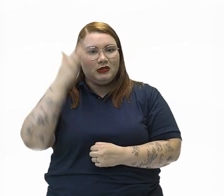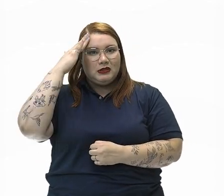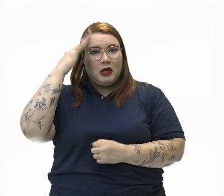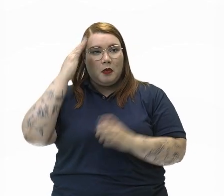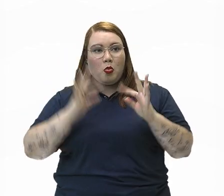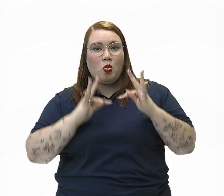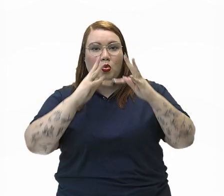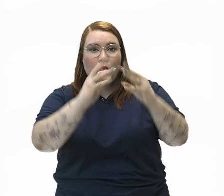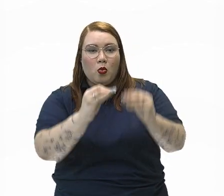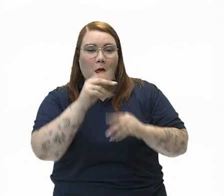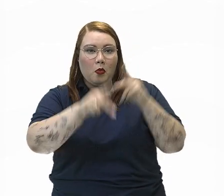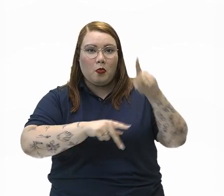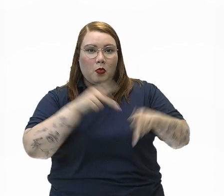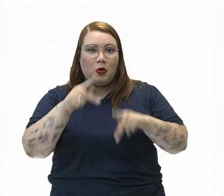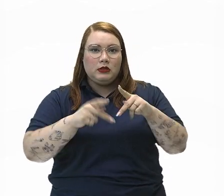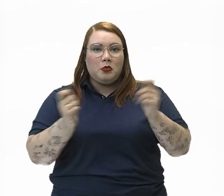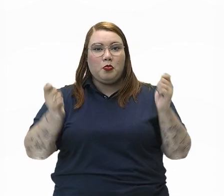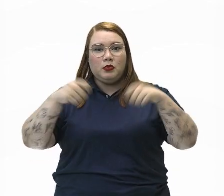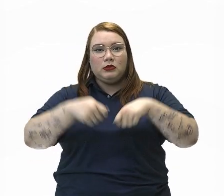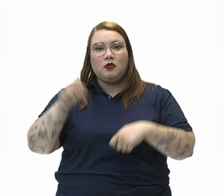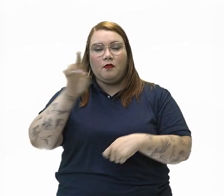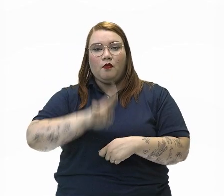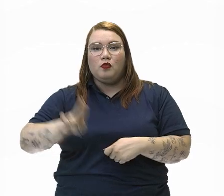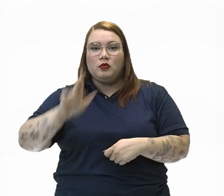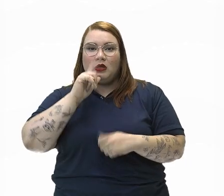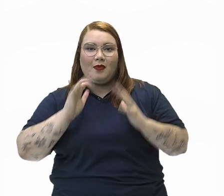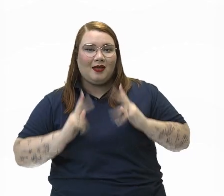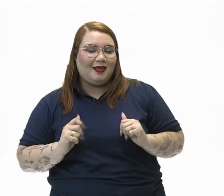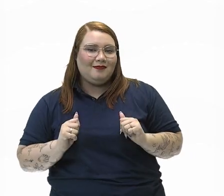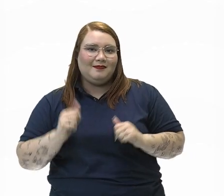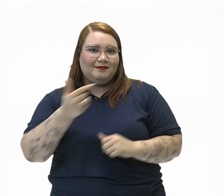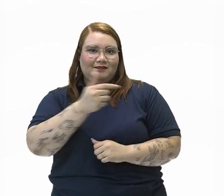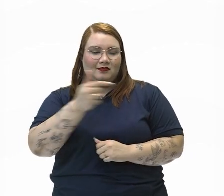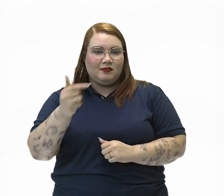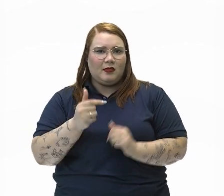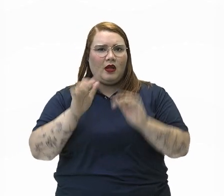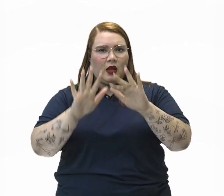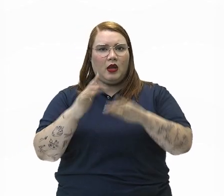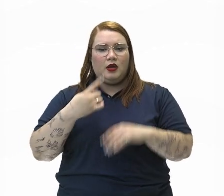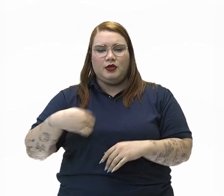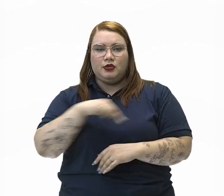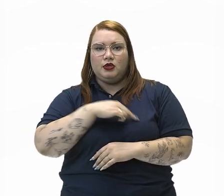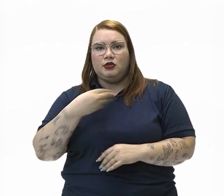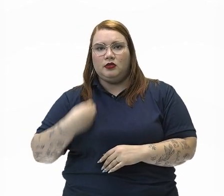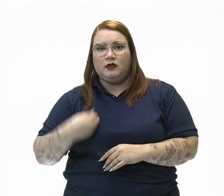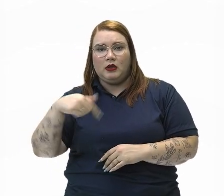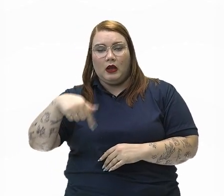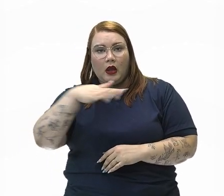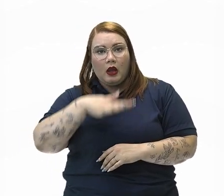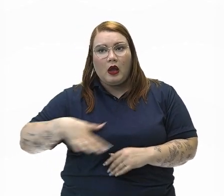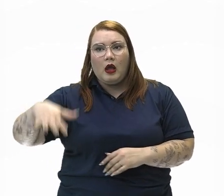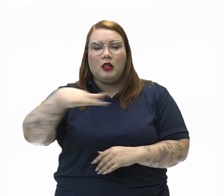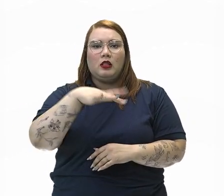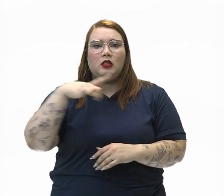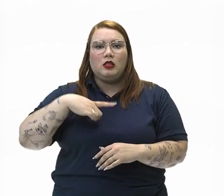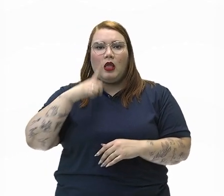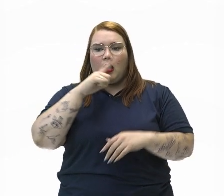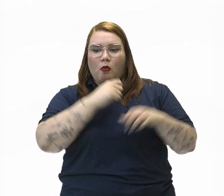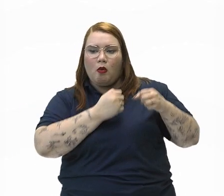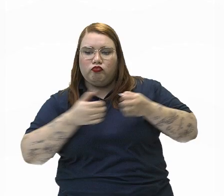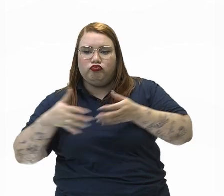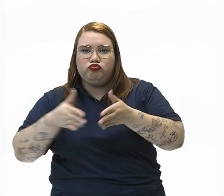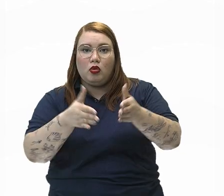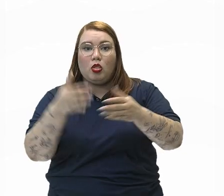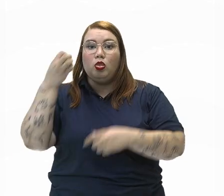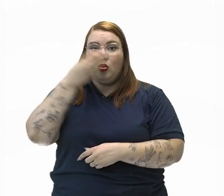água potável. Sabemos que estamos numa região com bastante água doce, mas a gente sabe da necessidade de cuidar